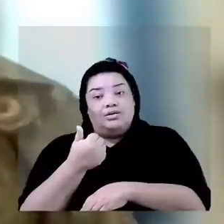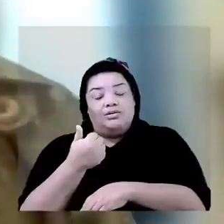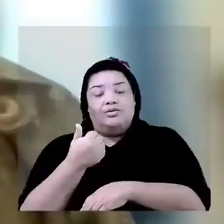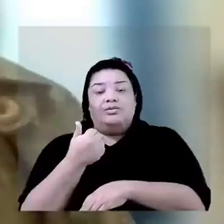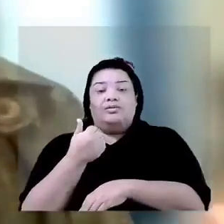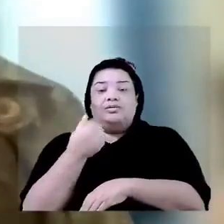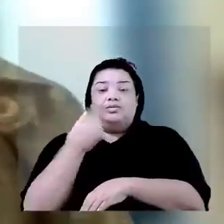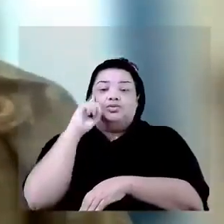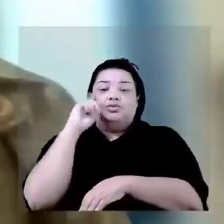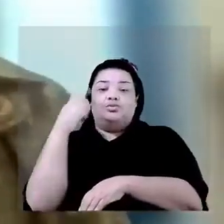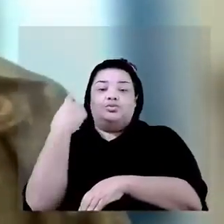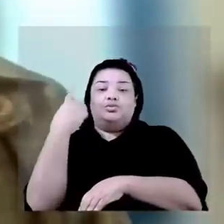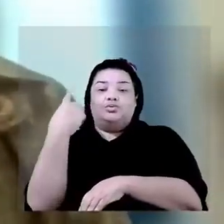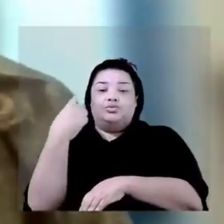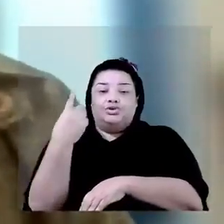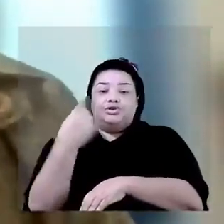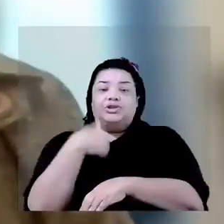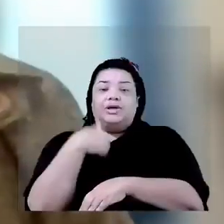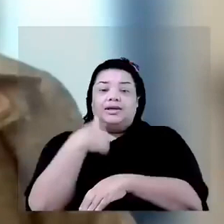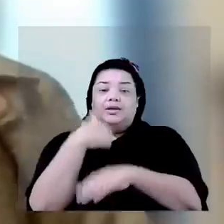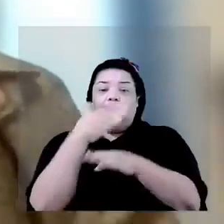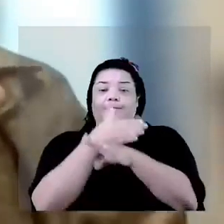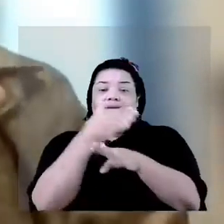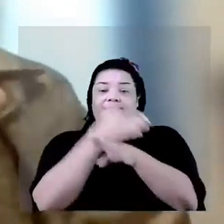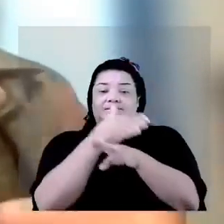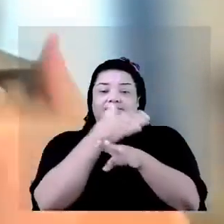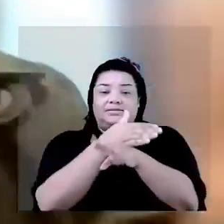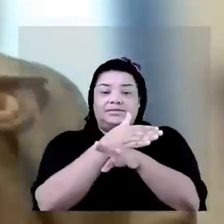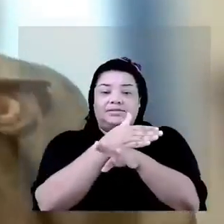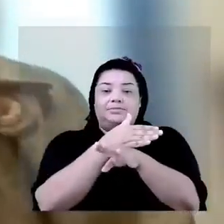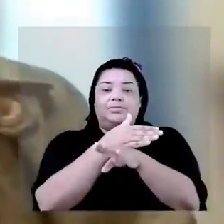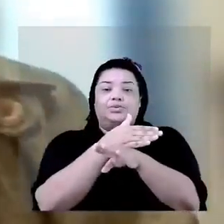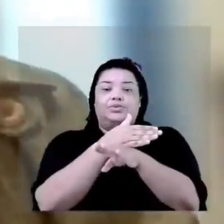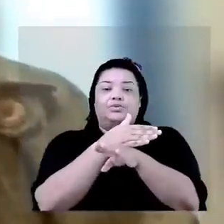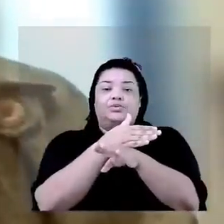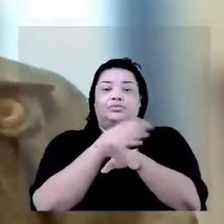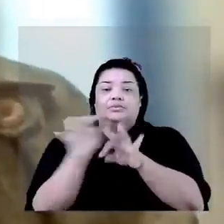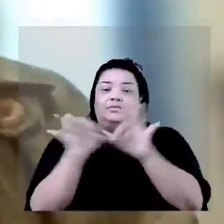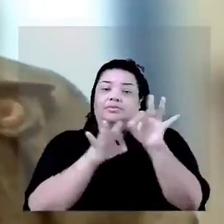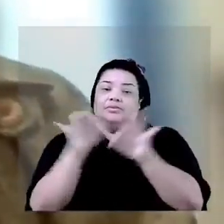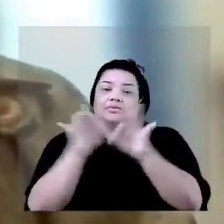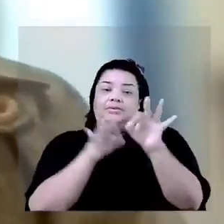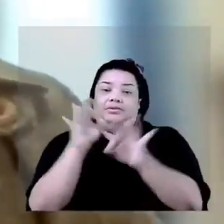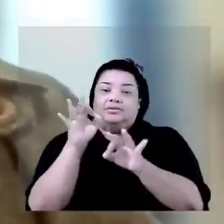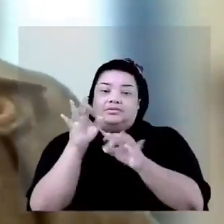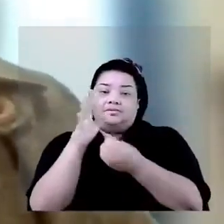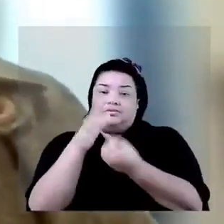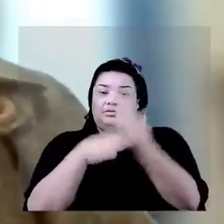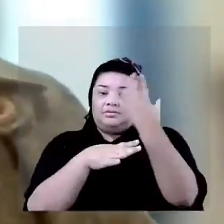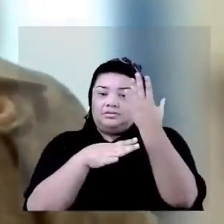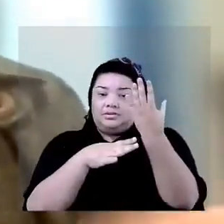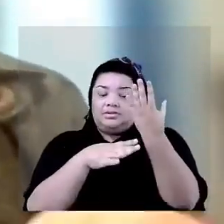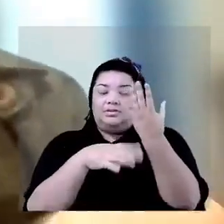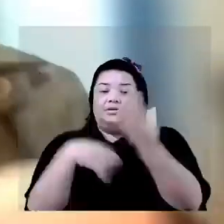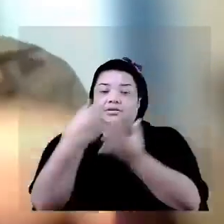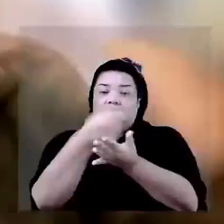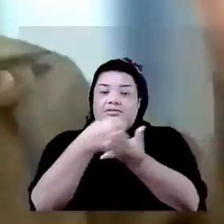dia, eu mesma falando, eu participei de elaboração de inventário de gases de efeito estufa